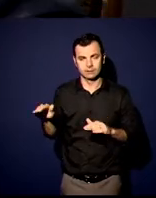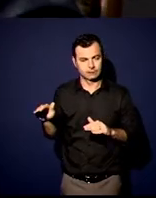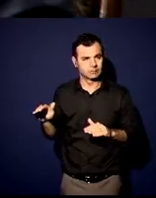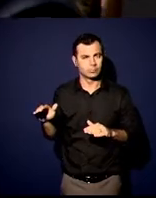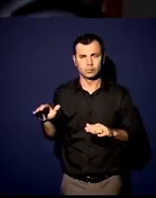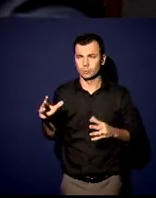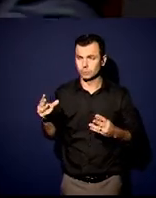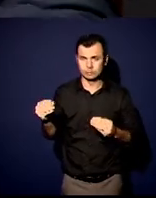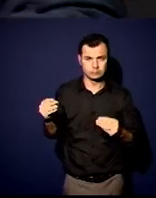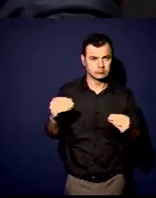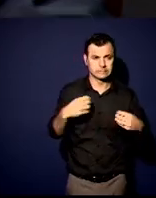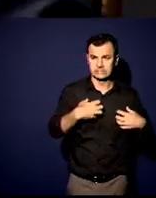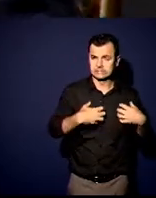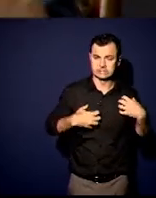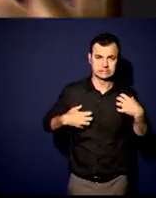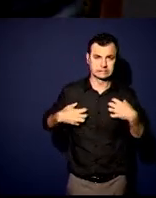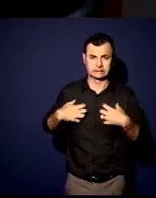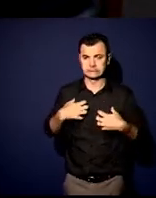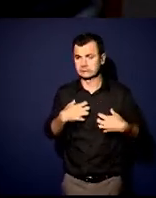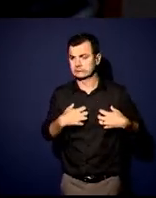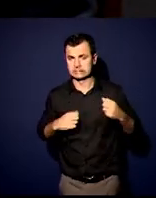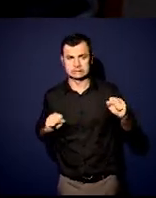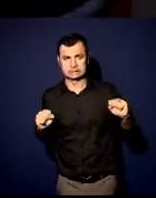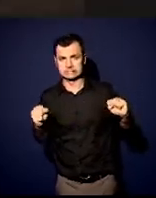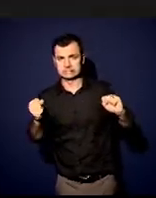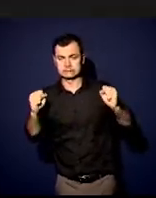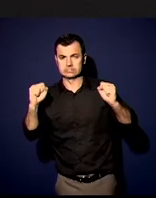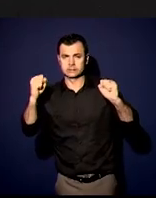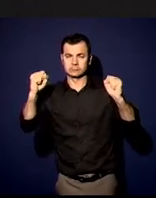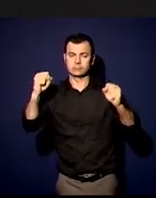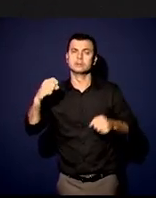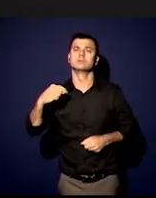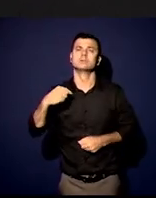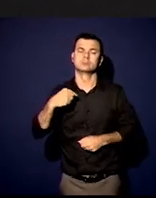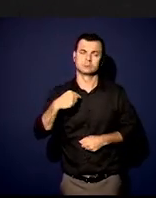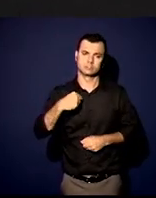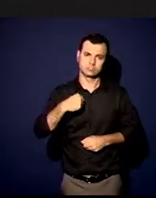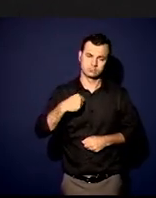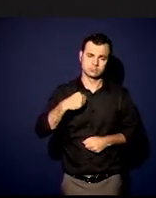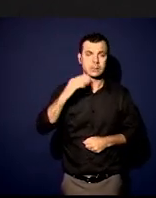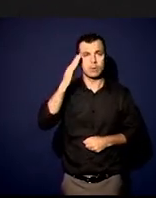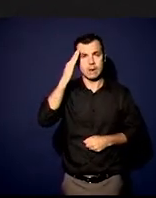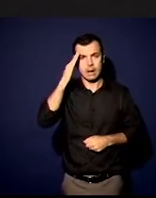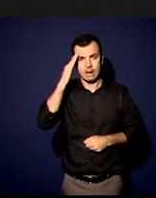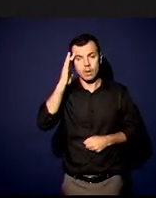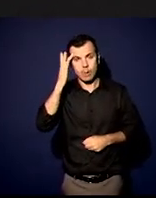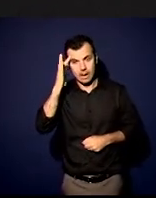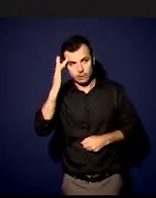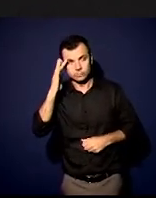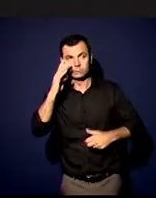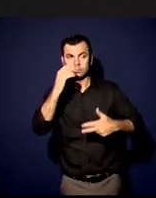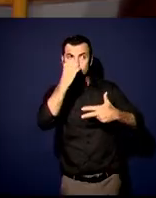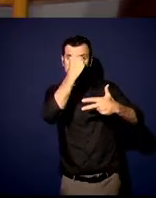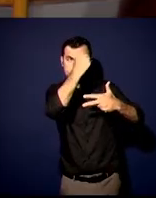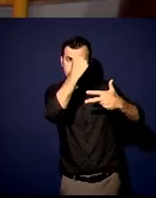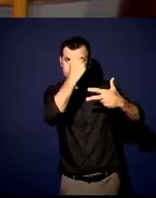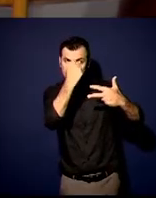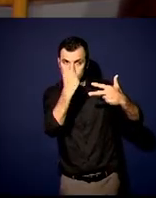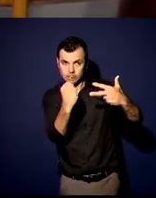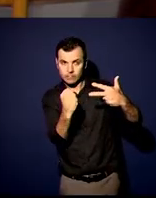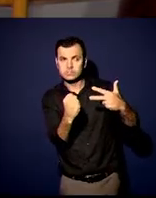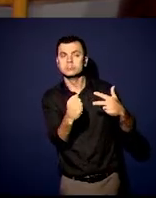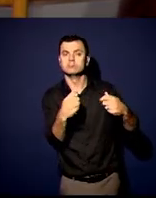muita atenção no país minha posição sempre foi de que os poderes iriam resistir